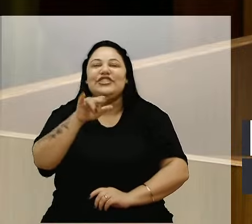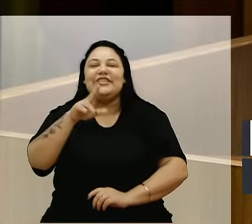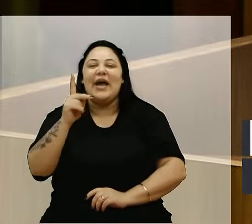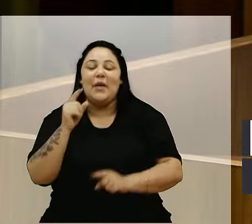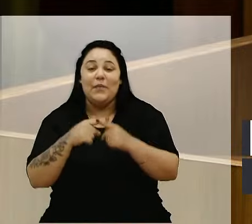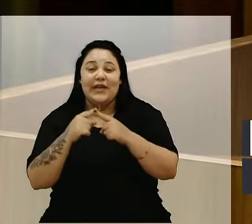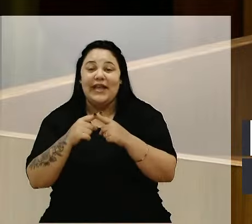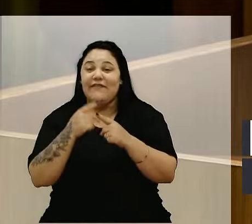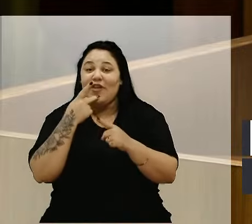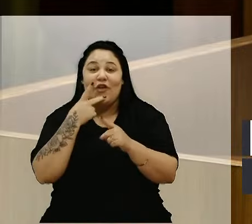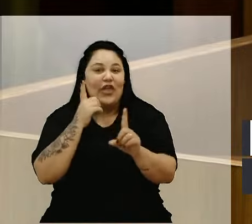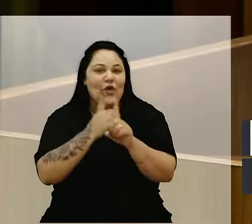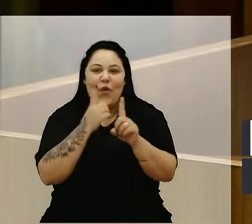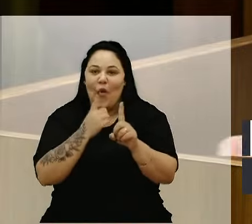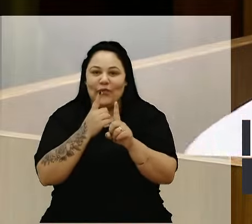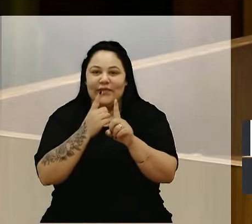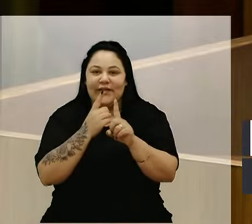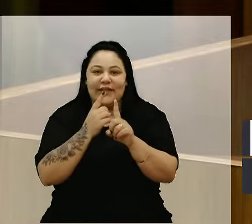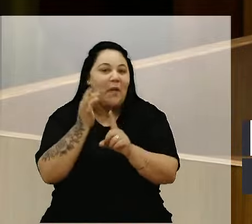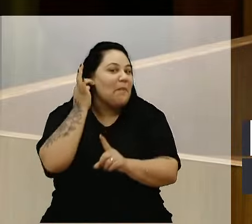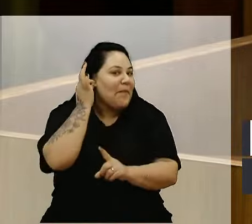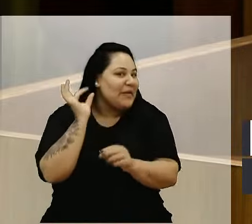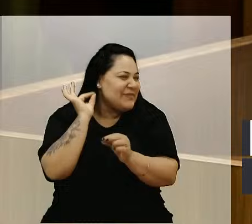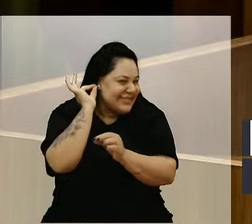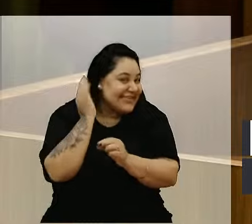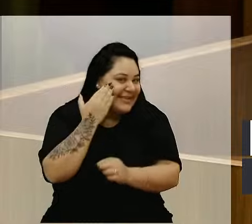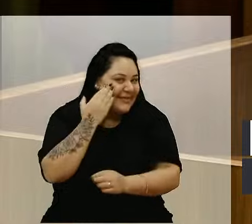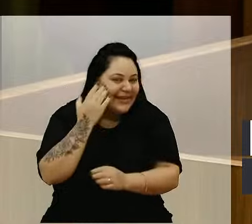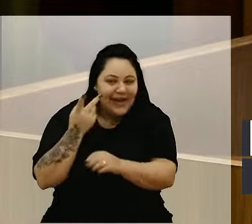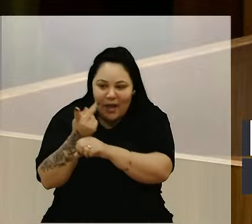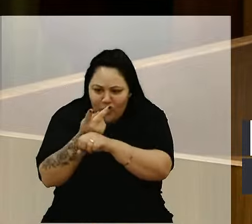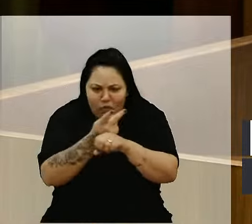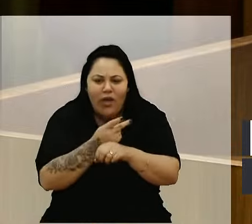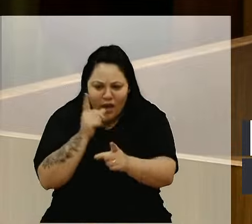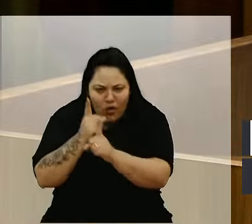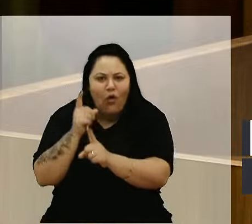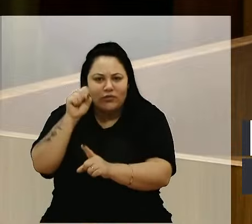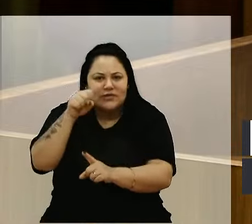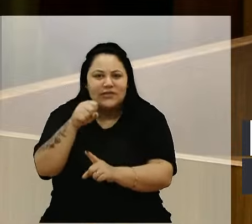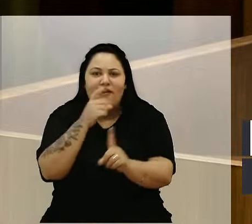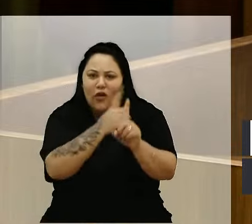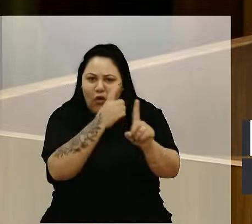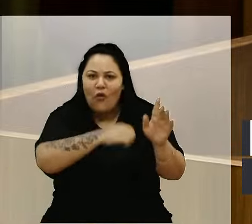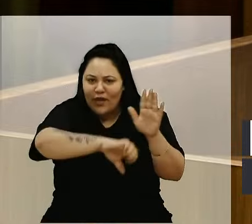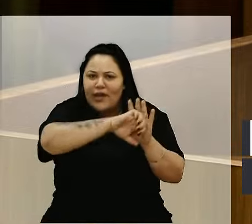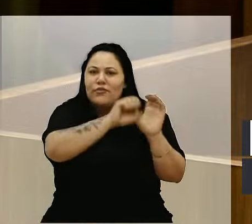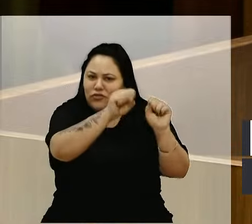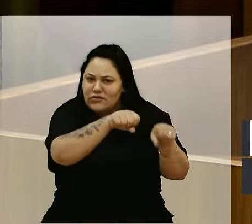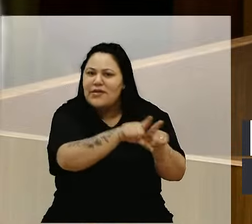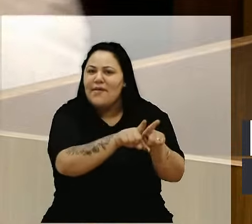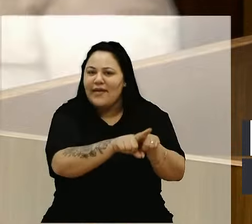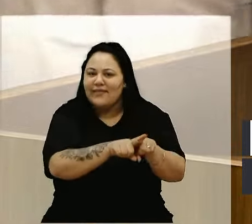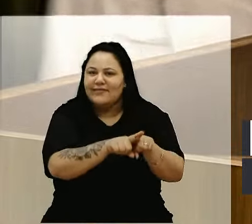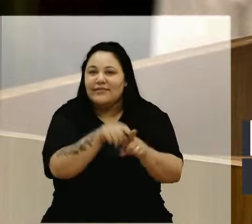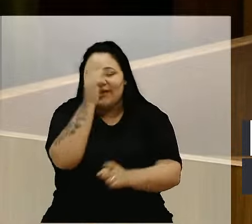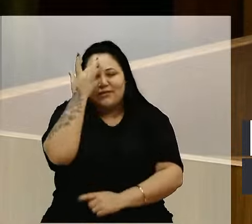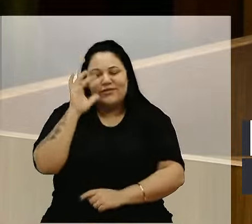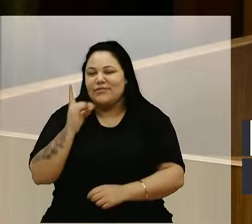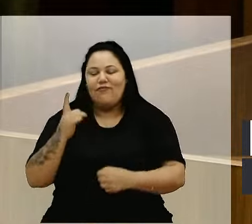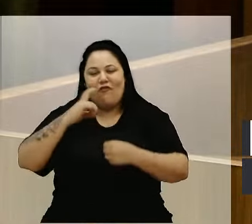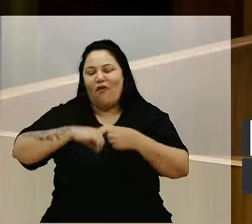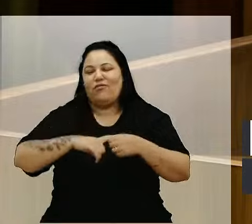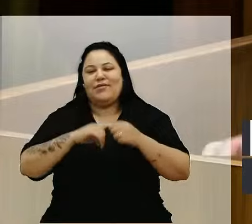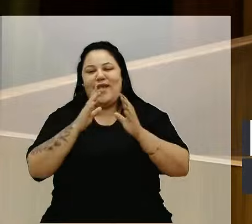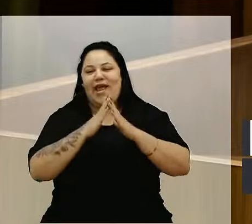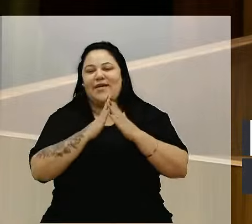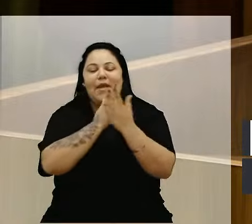Muitas vezes a Johnny saiu para a luta diária, sem saber se voltaria para casa para abraçar os seus familiares e amigos.